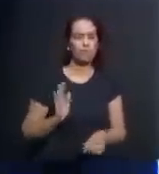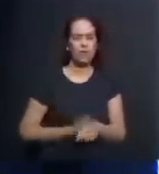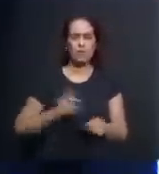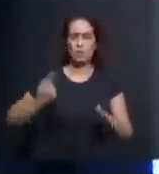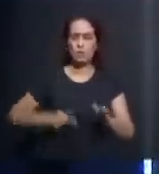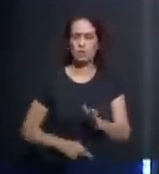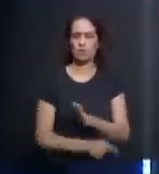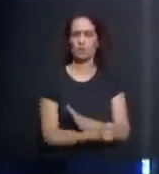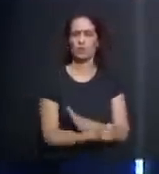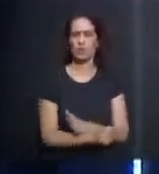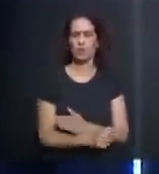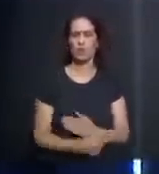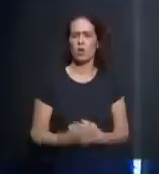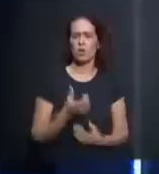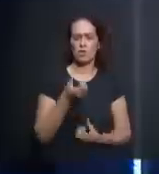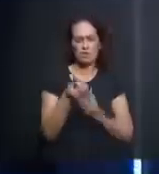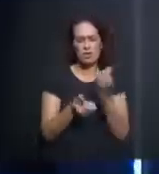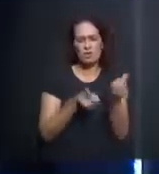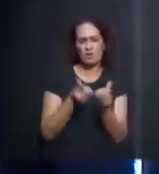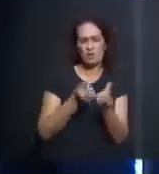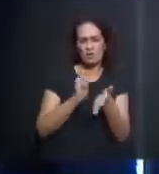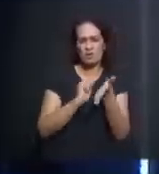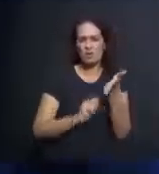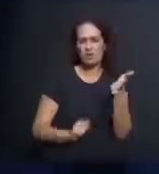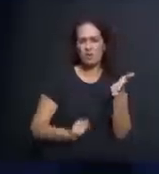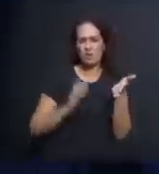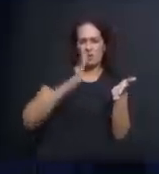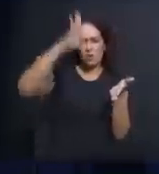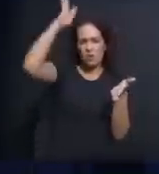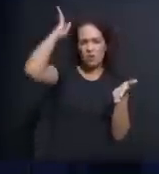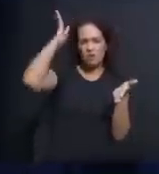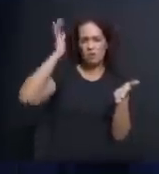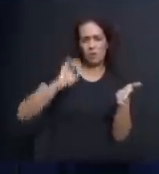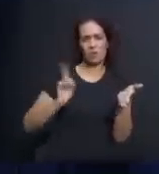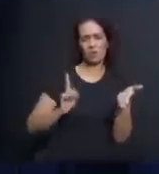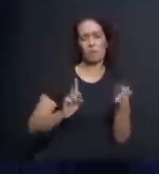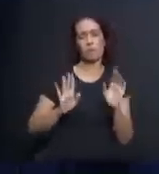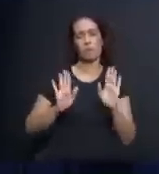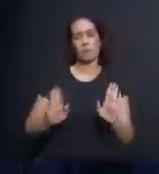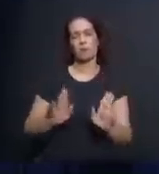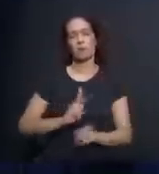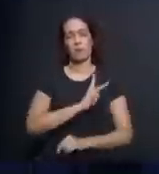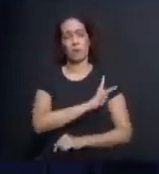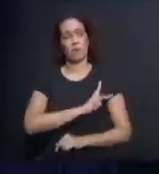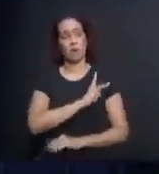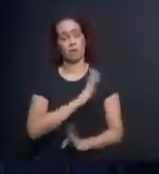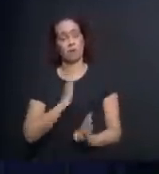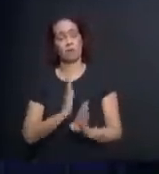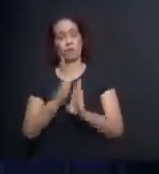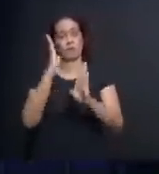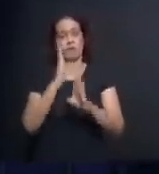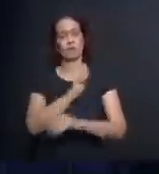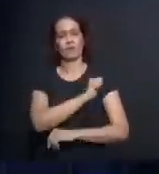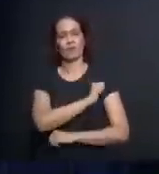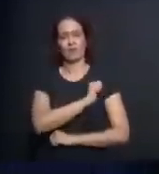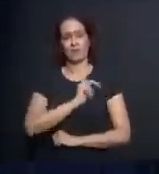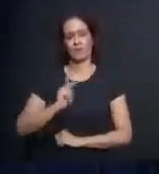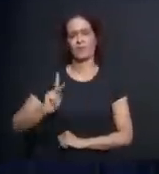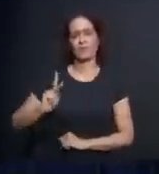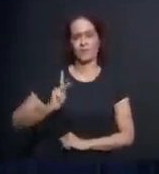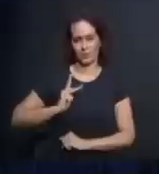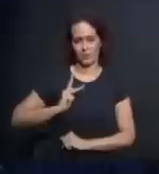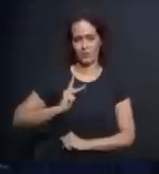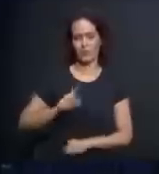e não ser mestre. Mas mais tarde na caminhada dele, ele descobriu que ele também era. E você sabe de uma coisa? Ele ficou